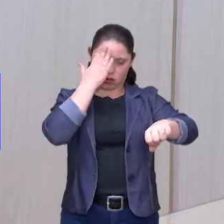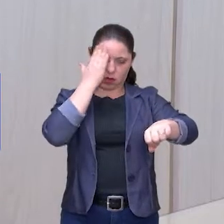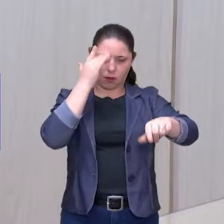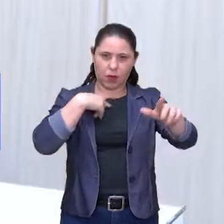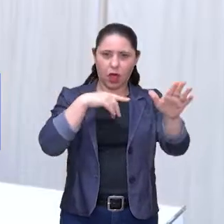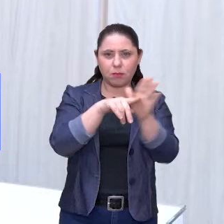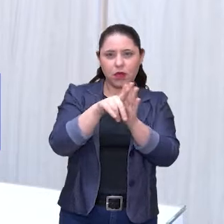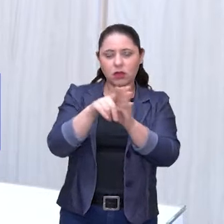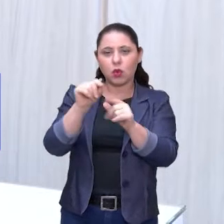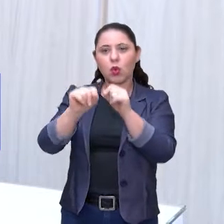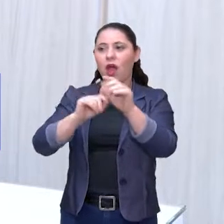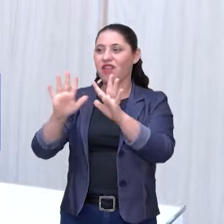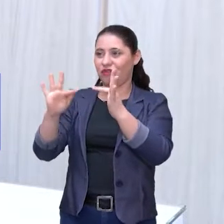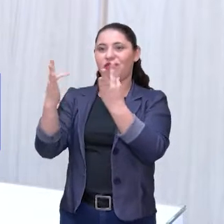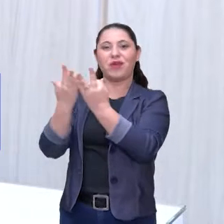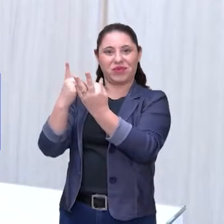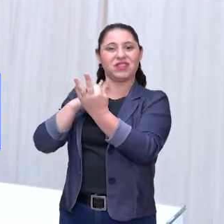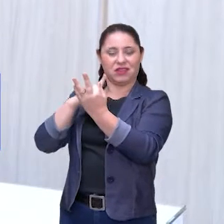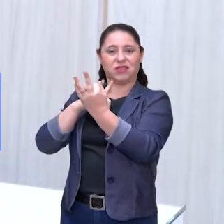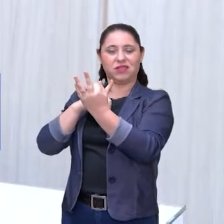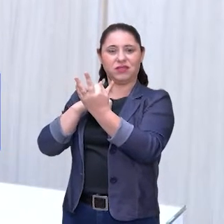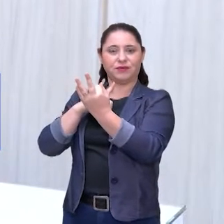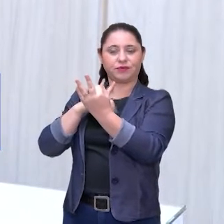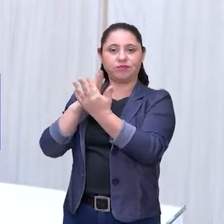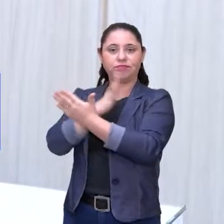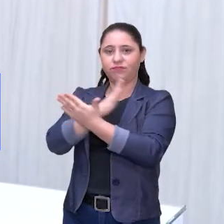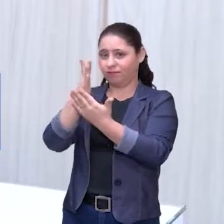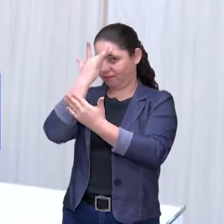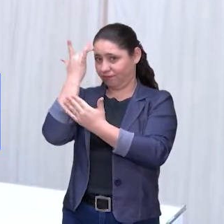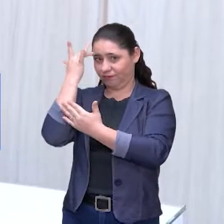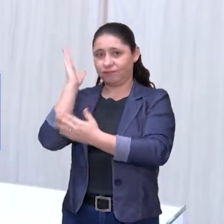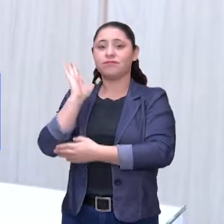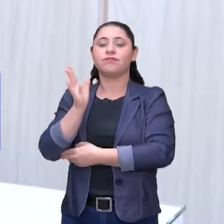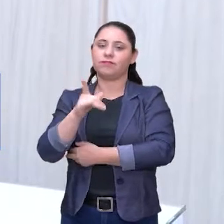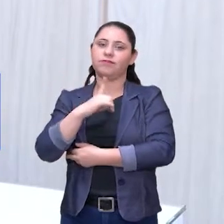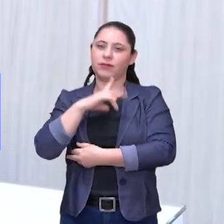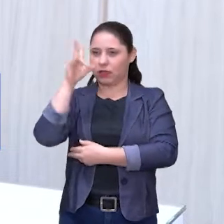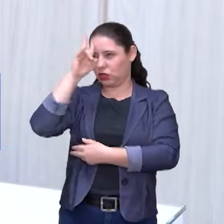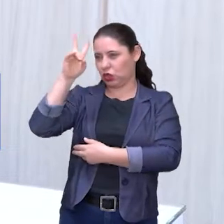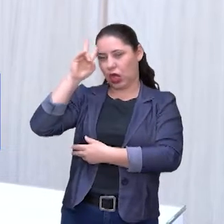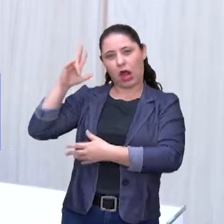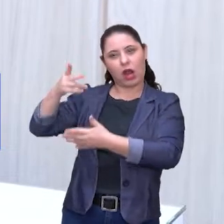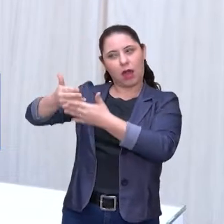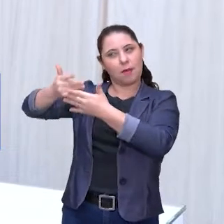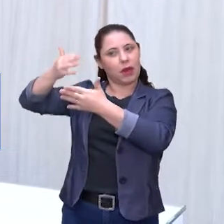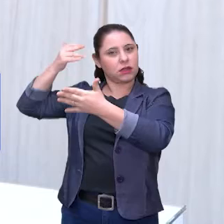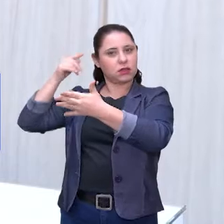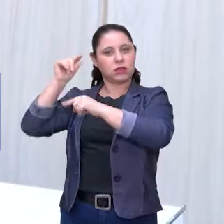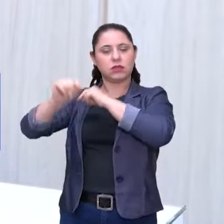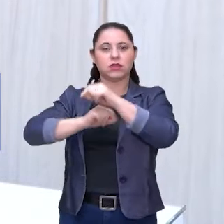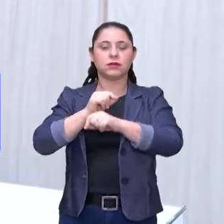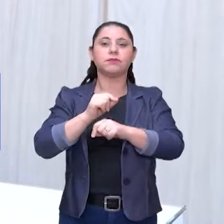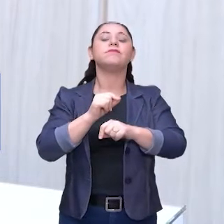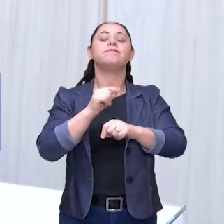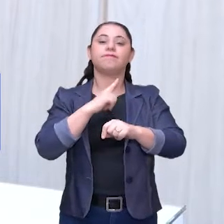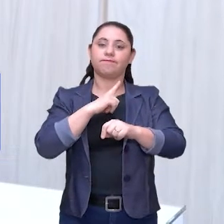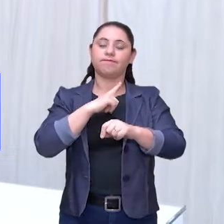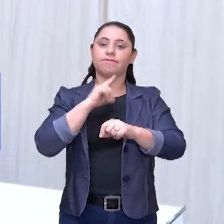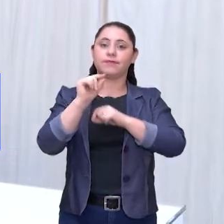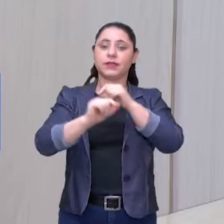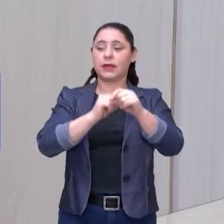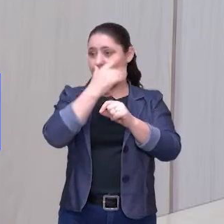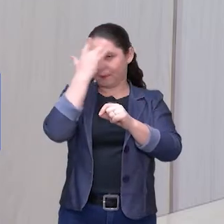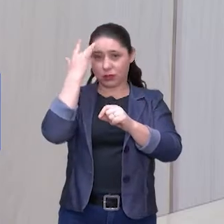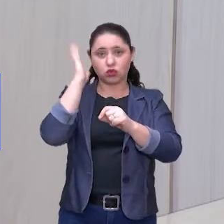sabe, né? Já sabe por quê? Porque tem na família, familiares que já tem uma história familiar,